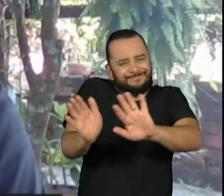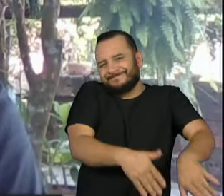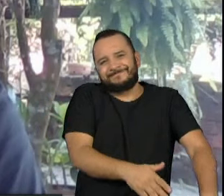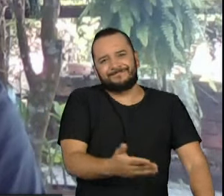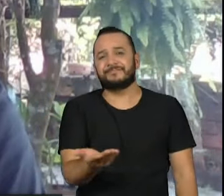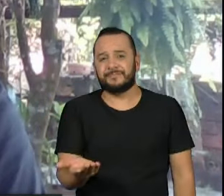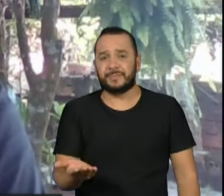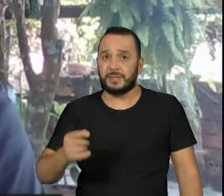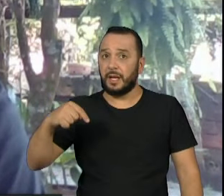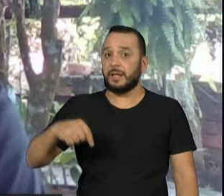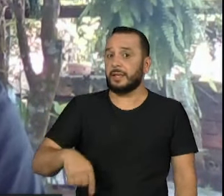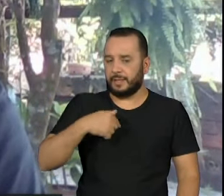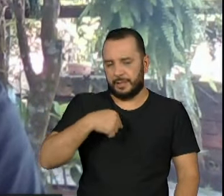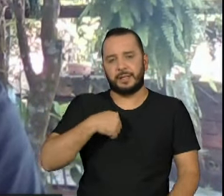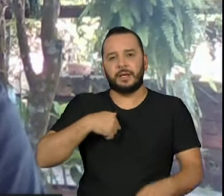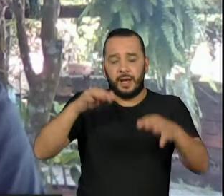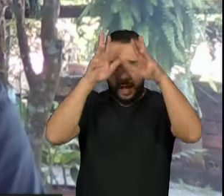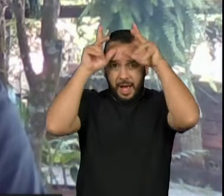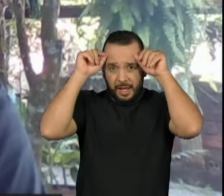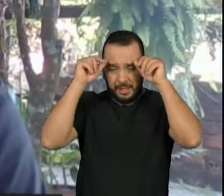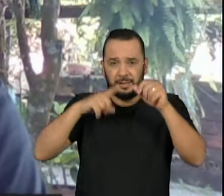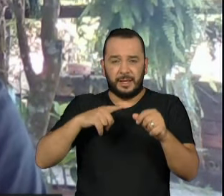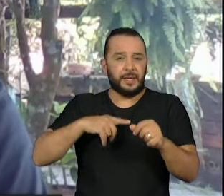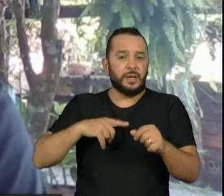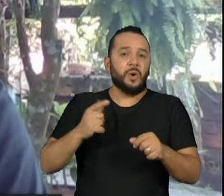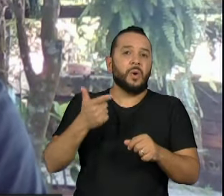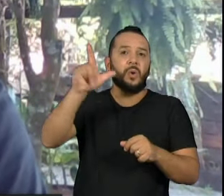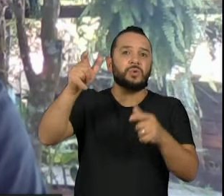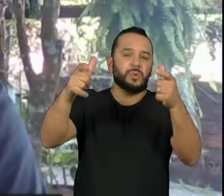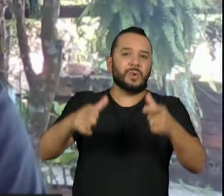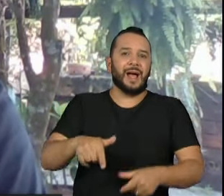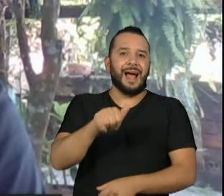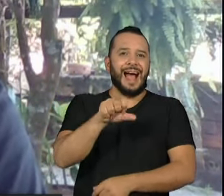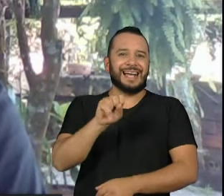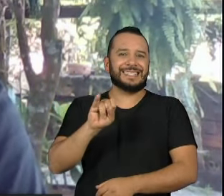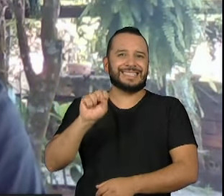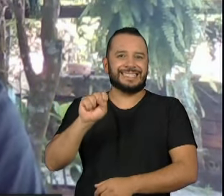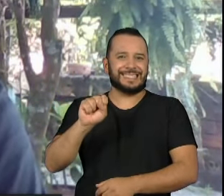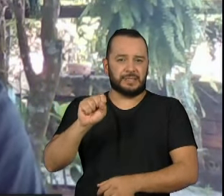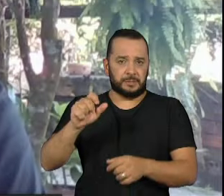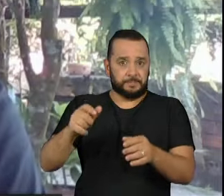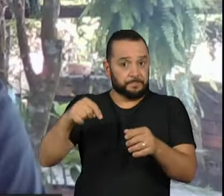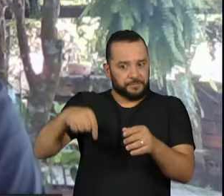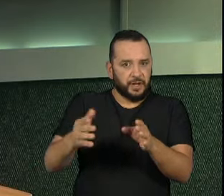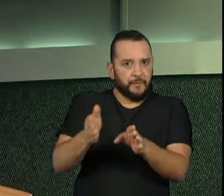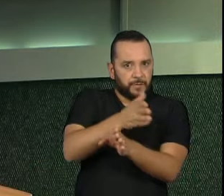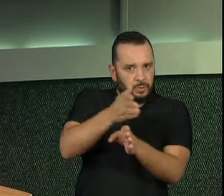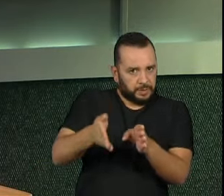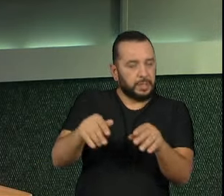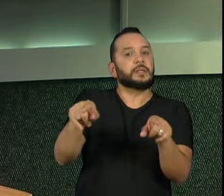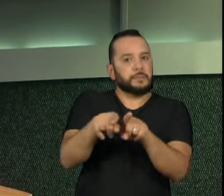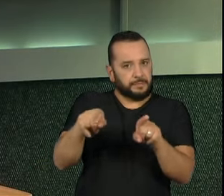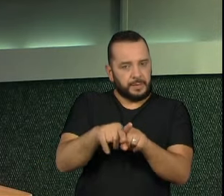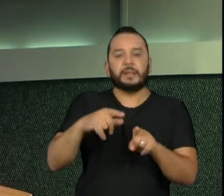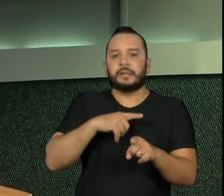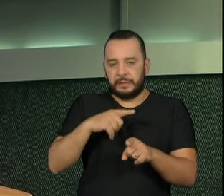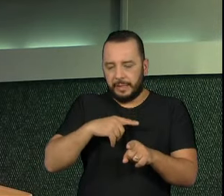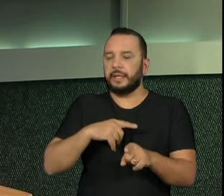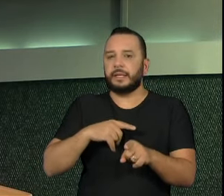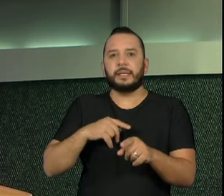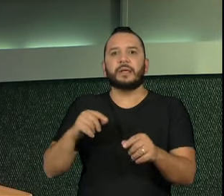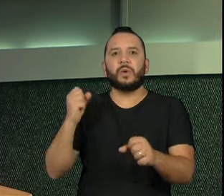de Assis Brasil, de Brasileia, região de fronteira, como aumentou a violência, como aumentou o tráfico e como aumentou a prostituição com a chegada de uma